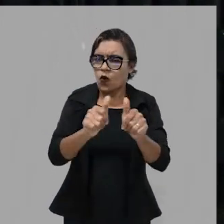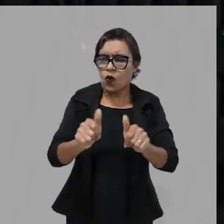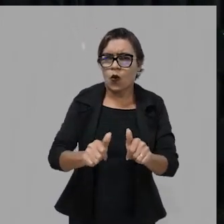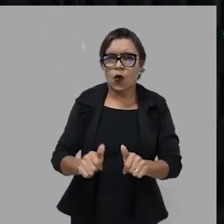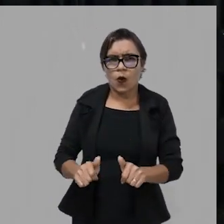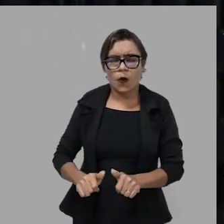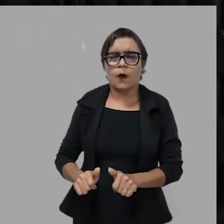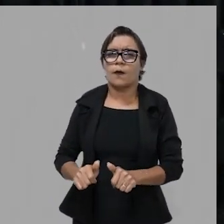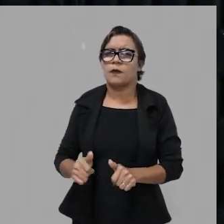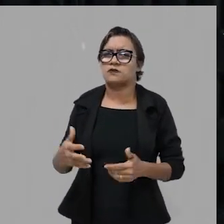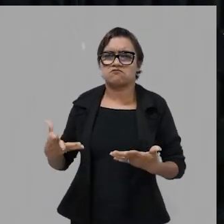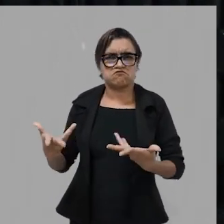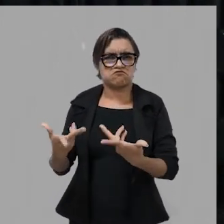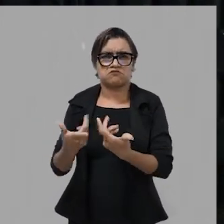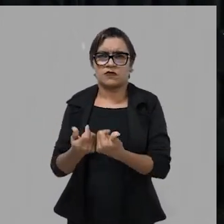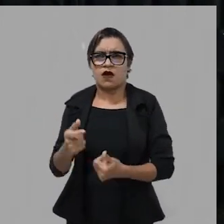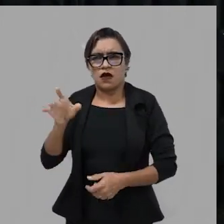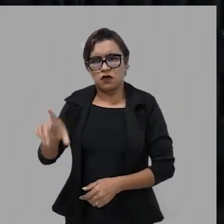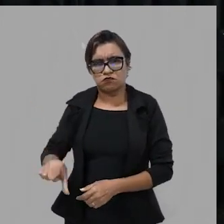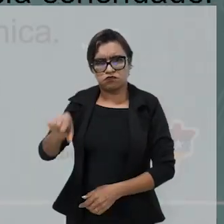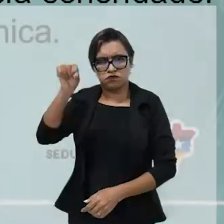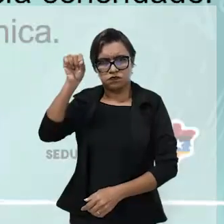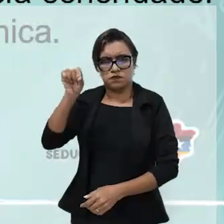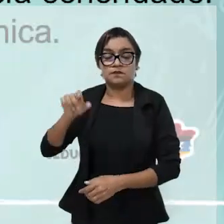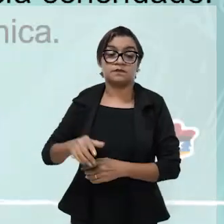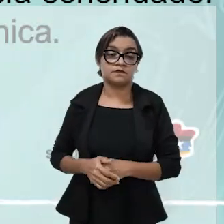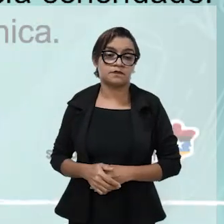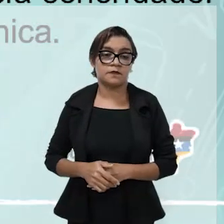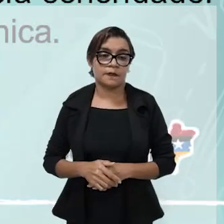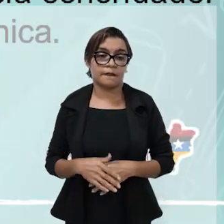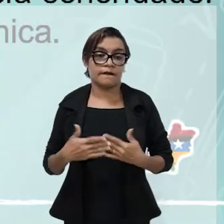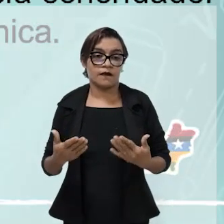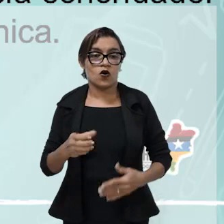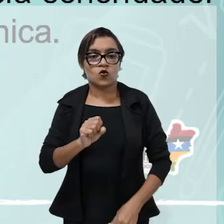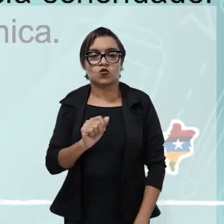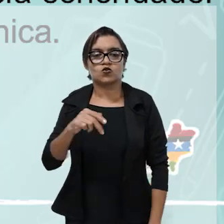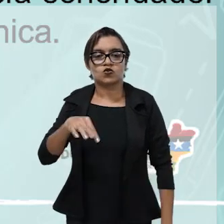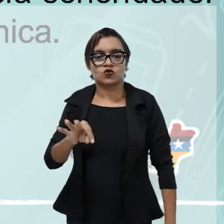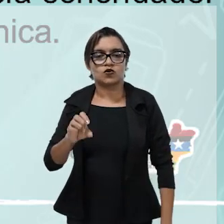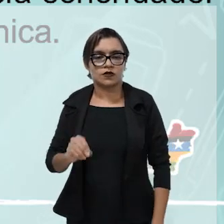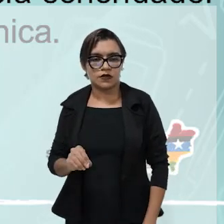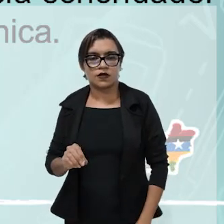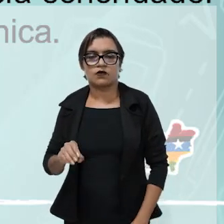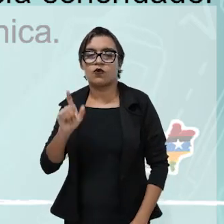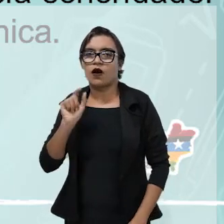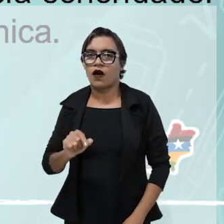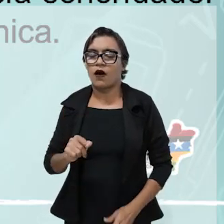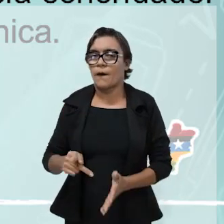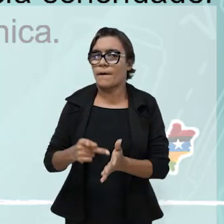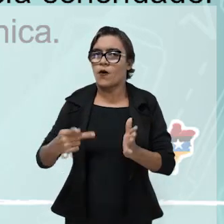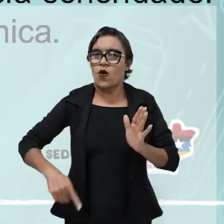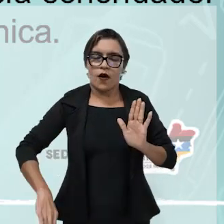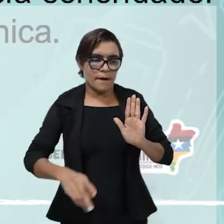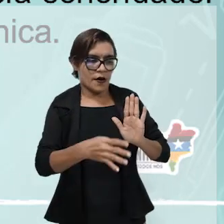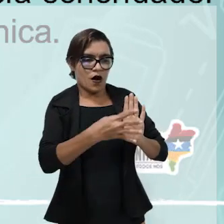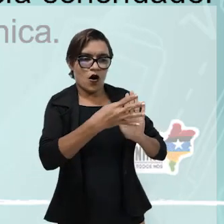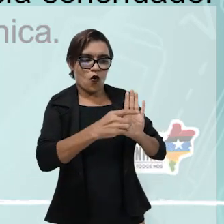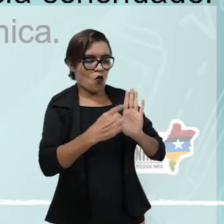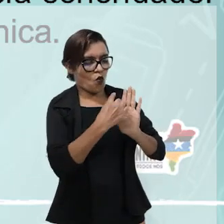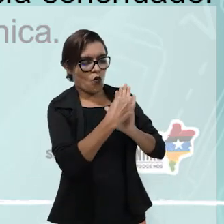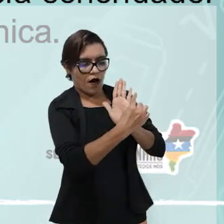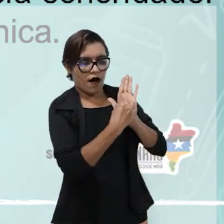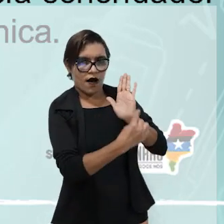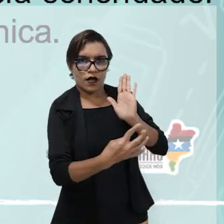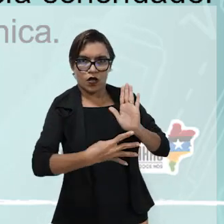se destaca. O soneto é uma forma fixa de poesia que consiste em 4 estrofes. Os 2 primeiros versos com